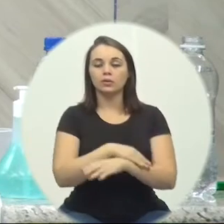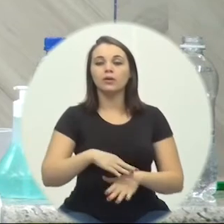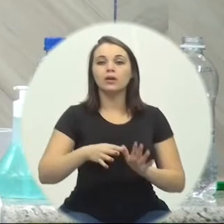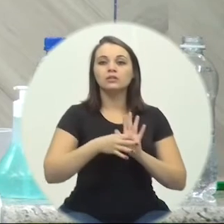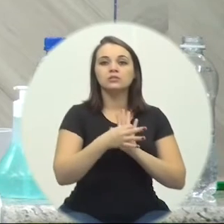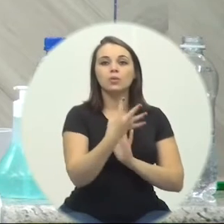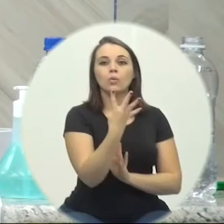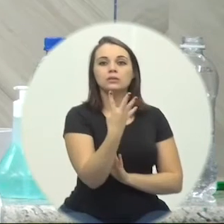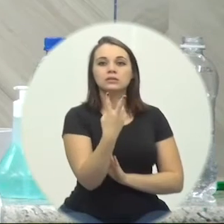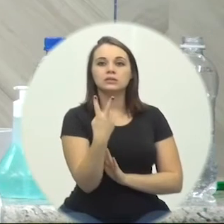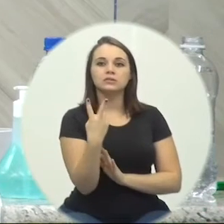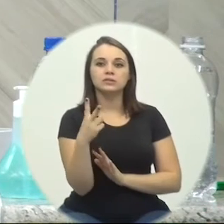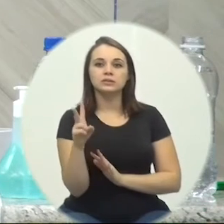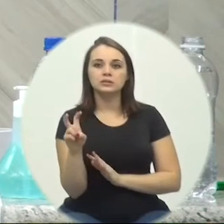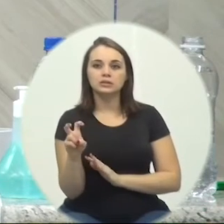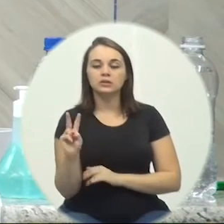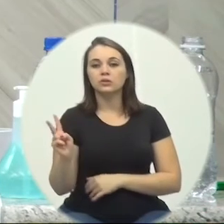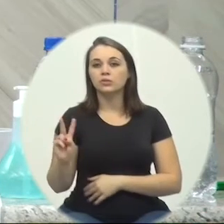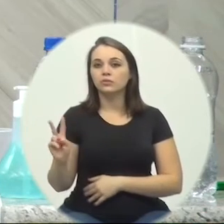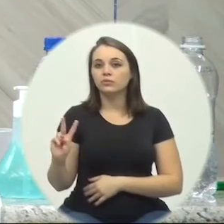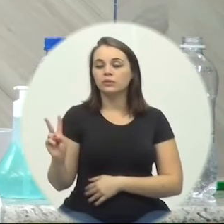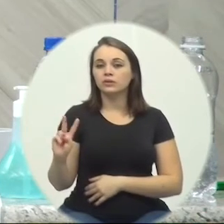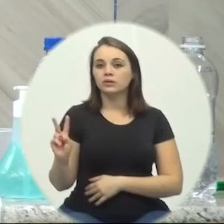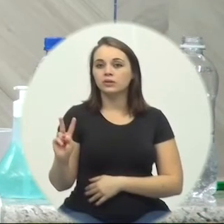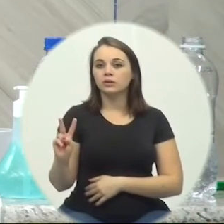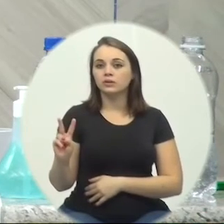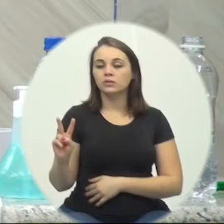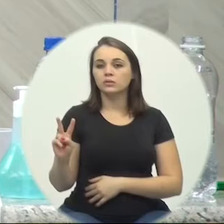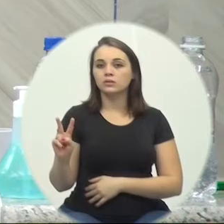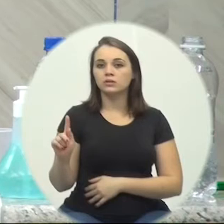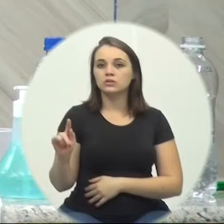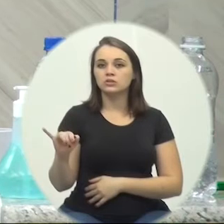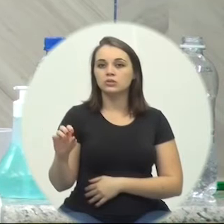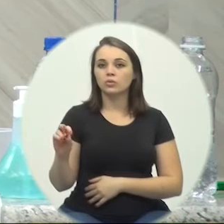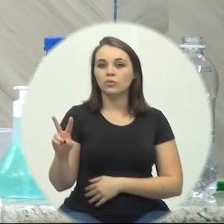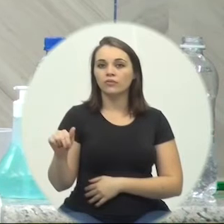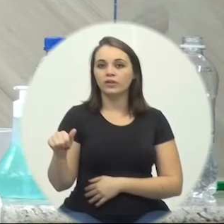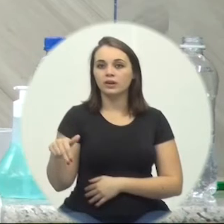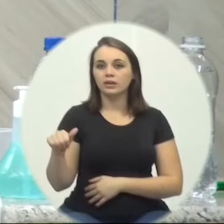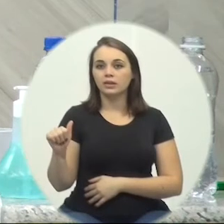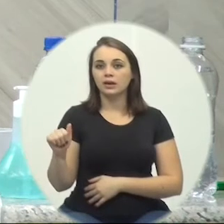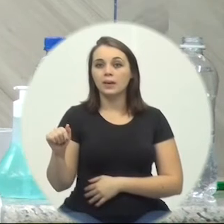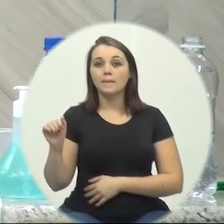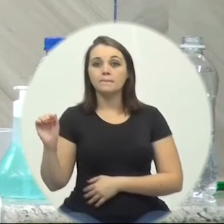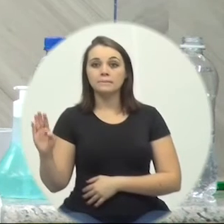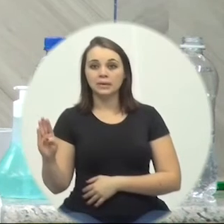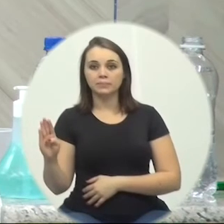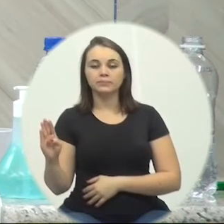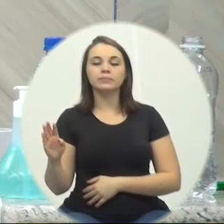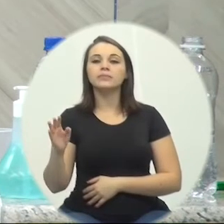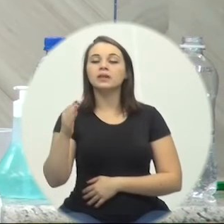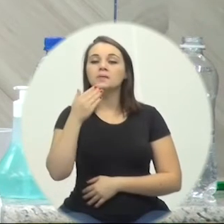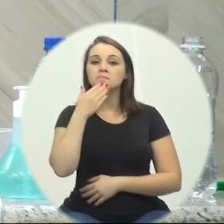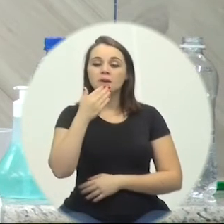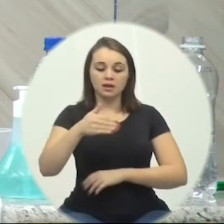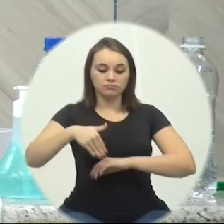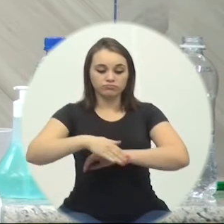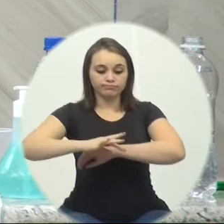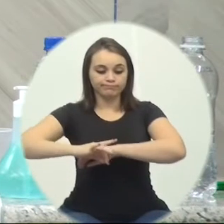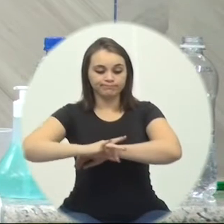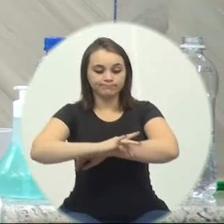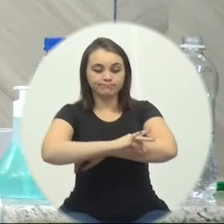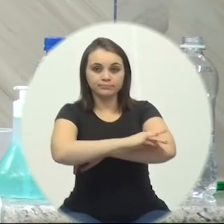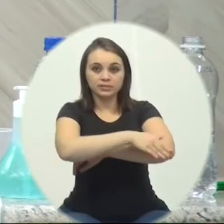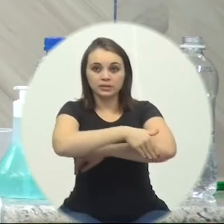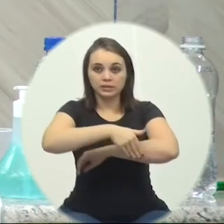Indicação 425-2021, autora vereadora Giovana Benedetti Zanetti, pavimentação asfáltica da travessia José